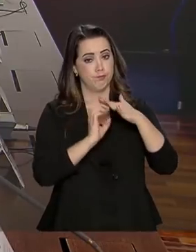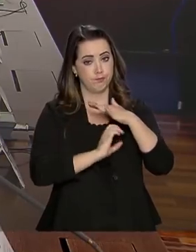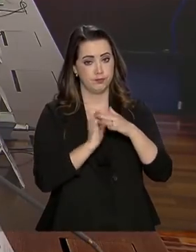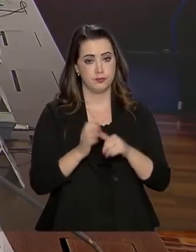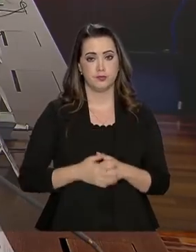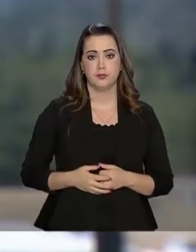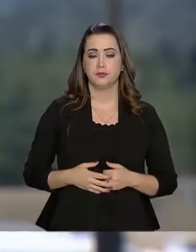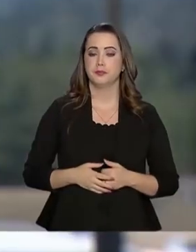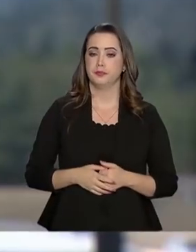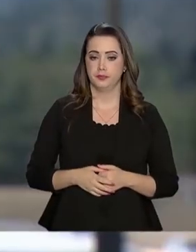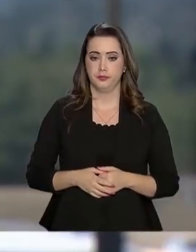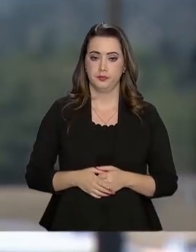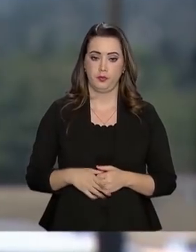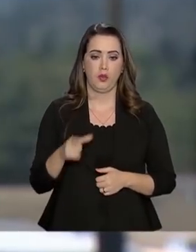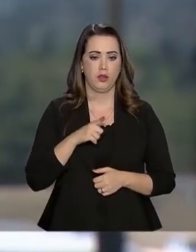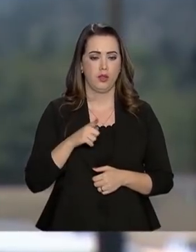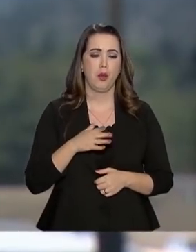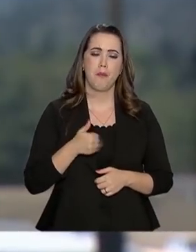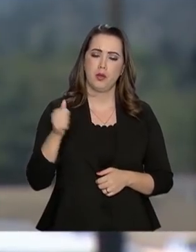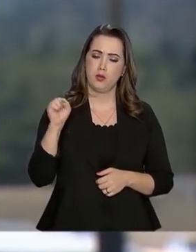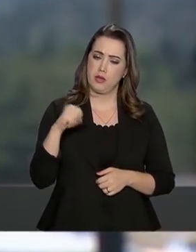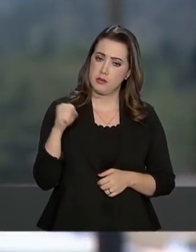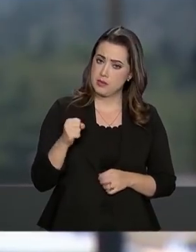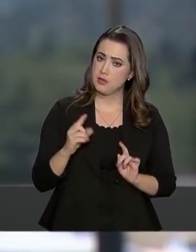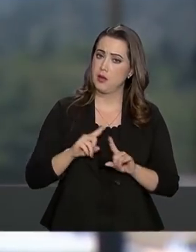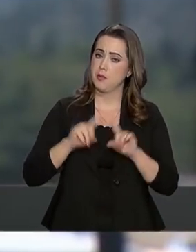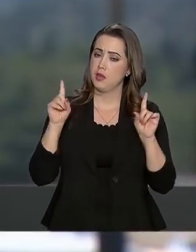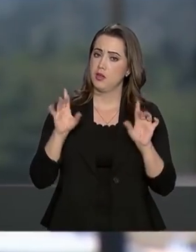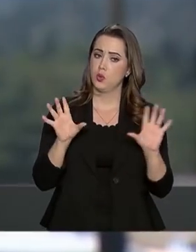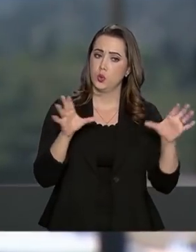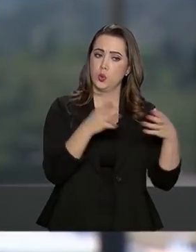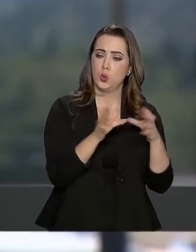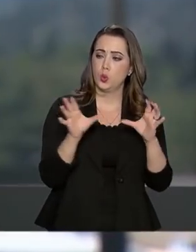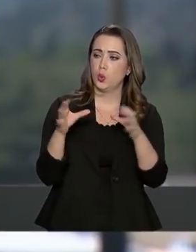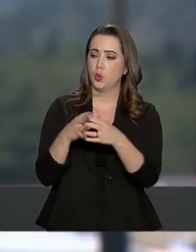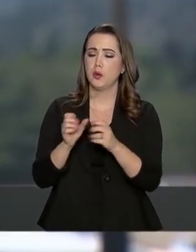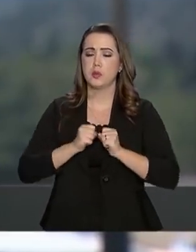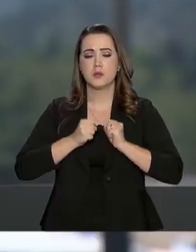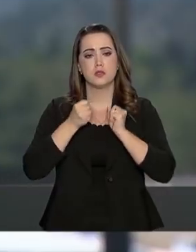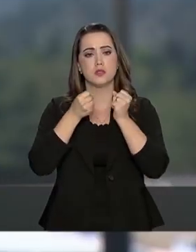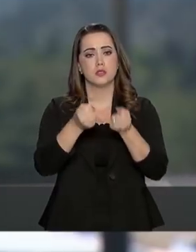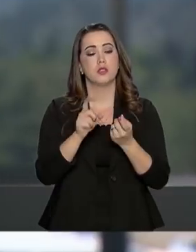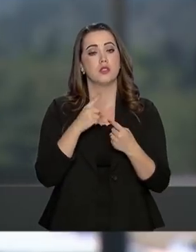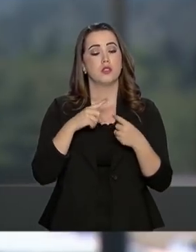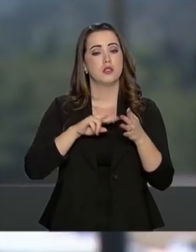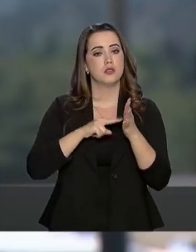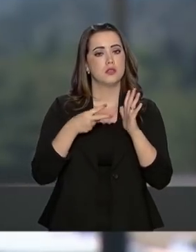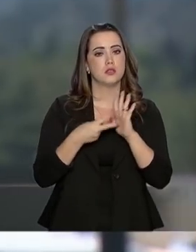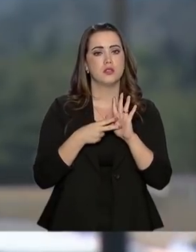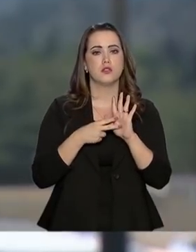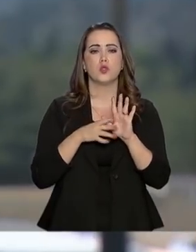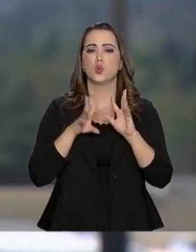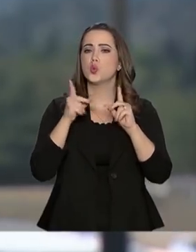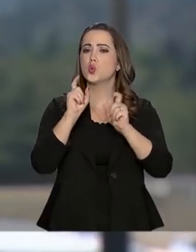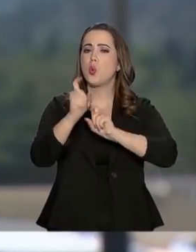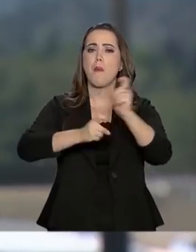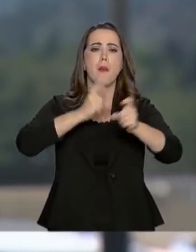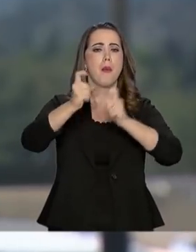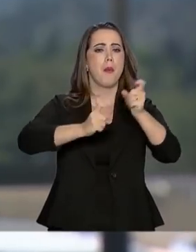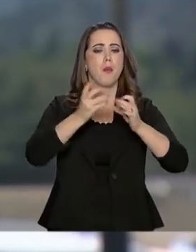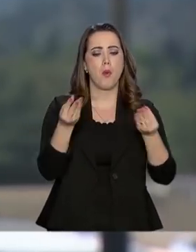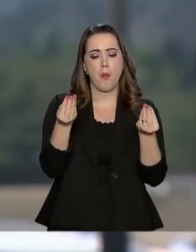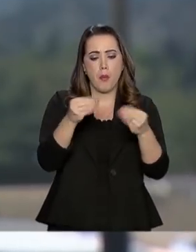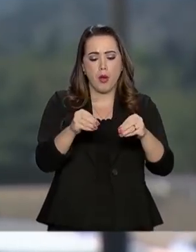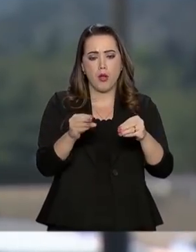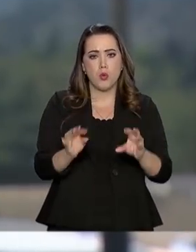empreendedores. Tem melhorado muito, muitas juntas têm se esforçado no sentido de digitalizar procedimentos,